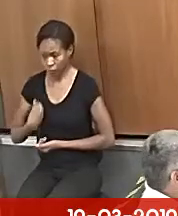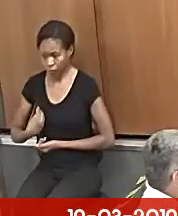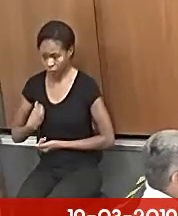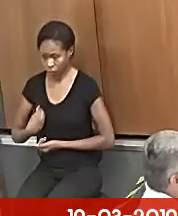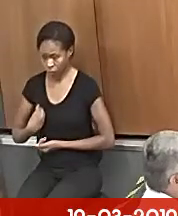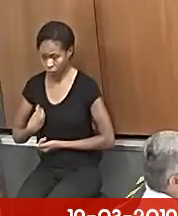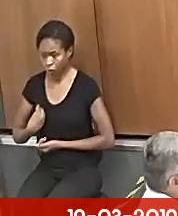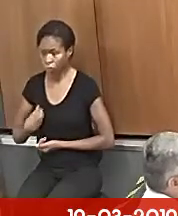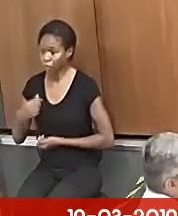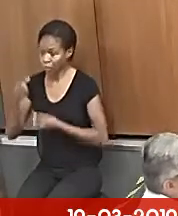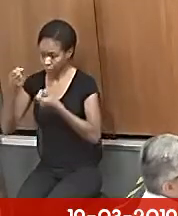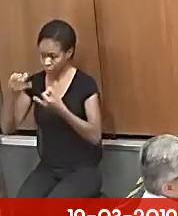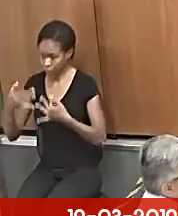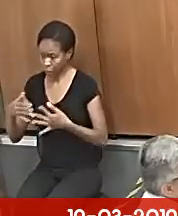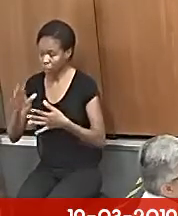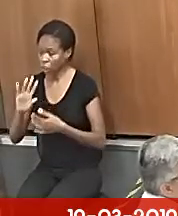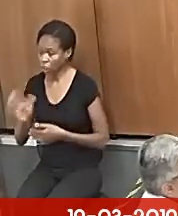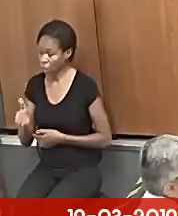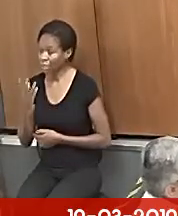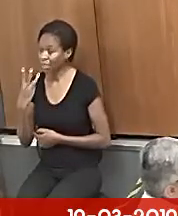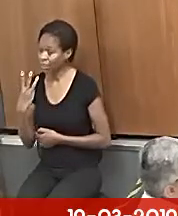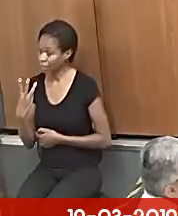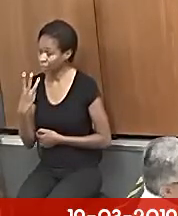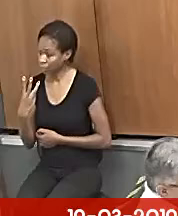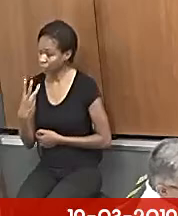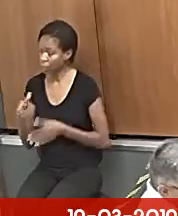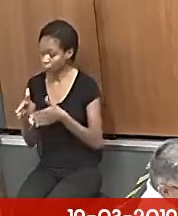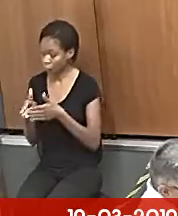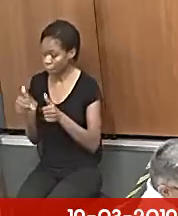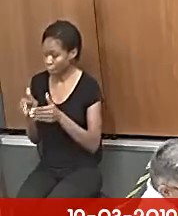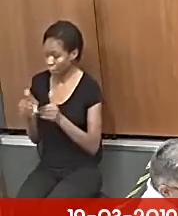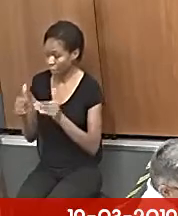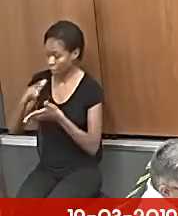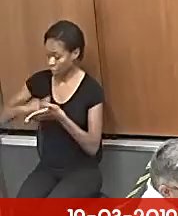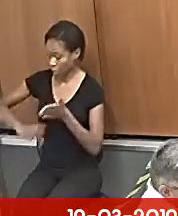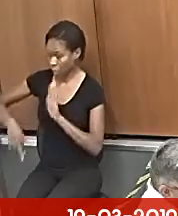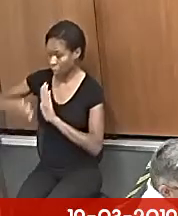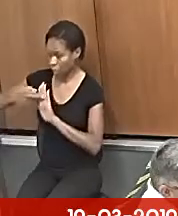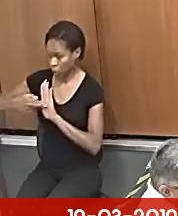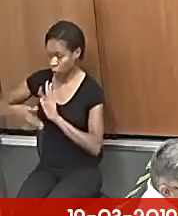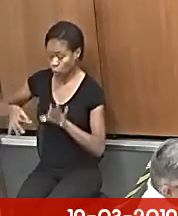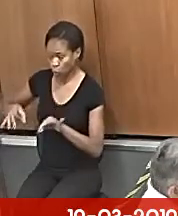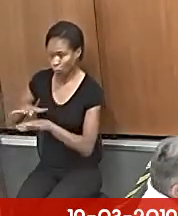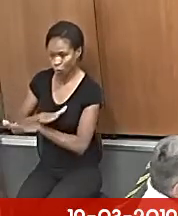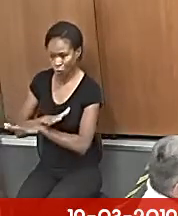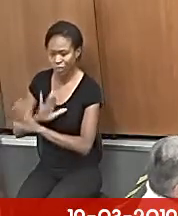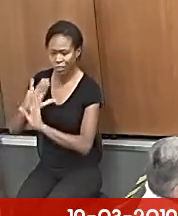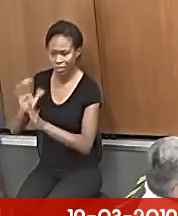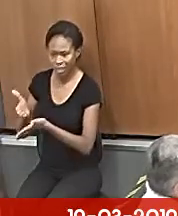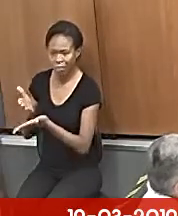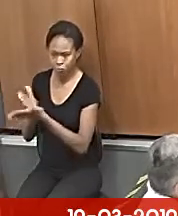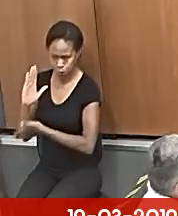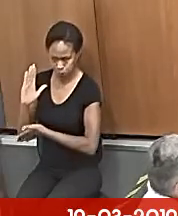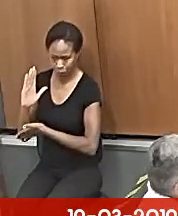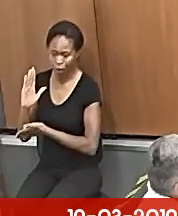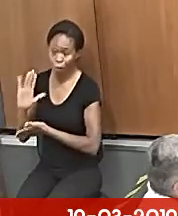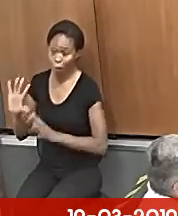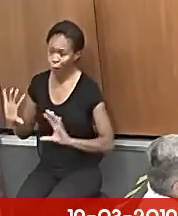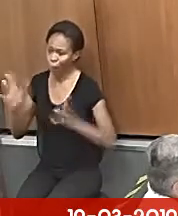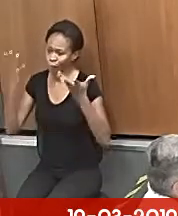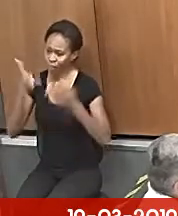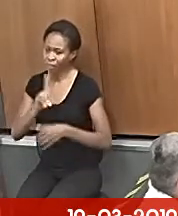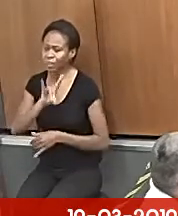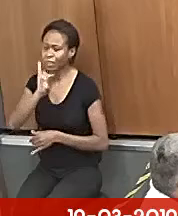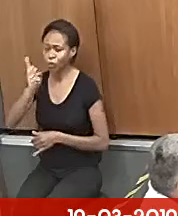tiramos então três requerimentos já devidamente é prontos para poder comemorar cada uma dessas datas não vão reunir